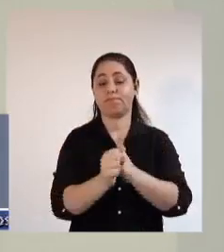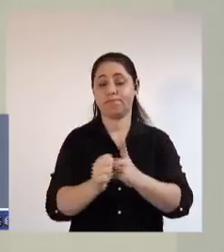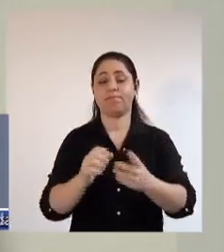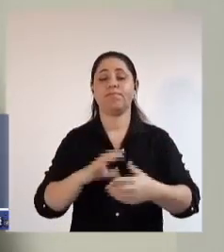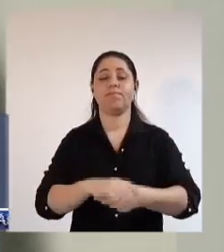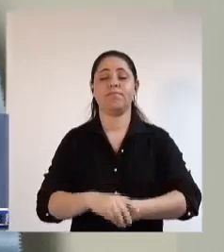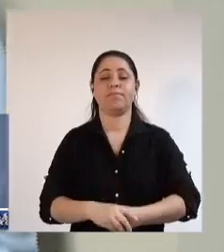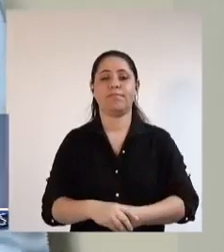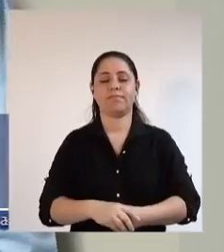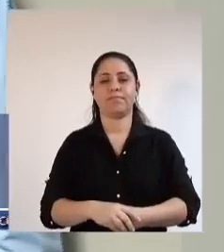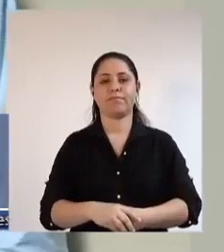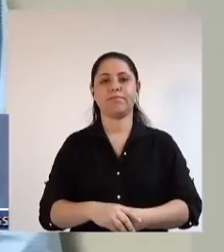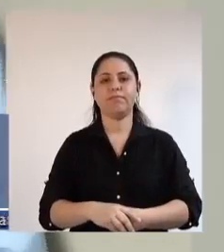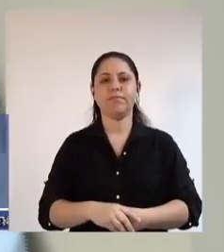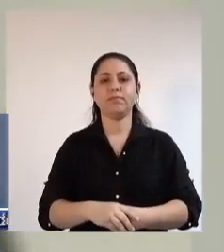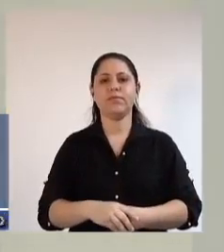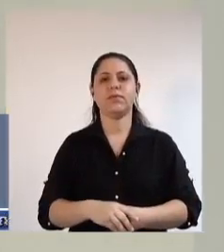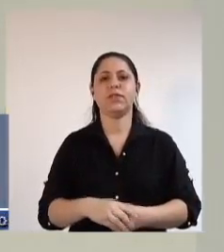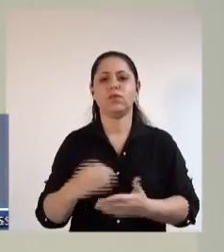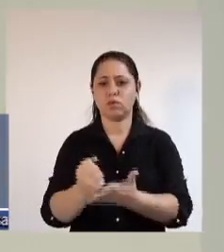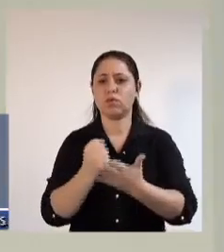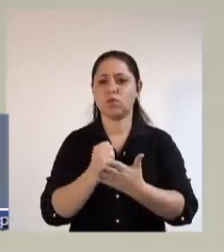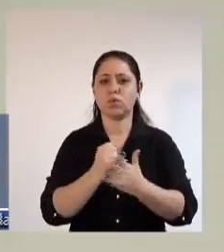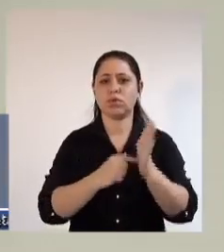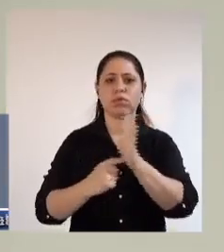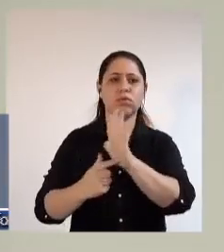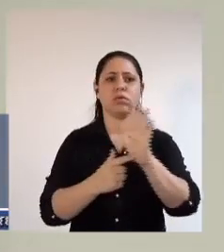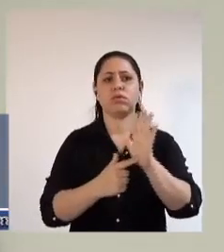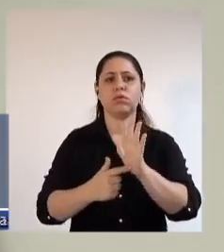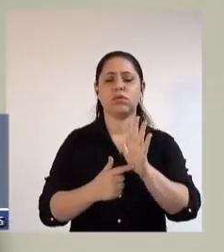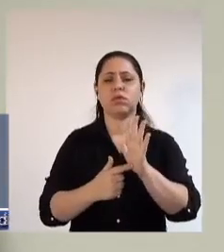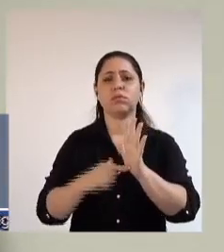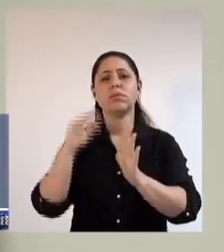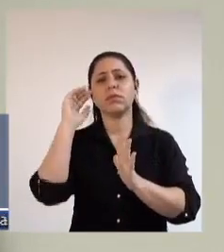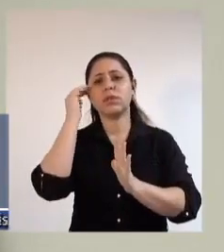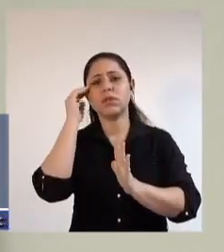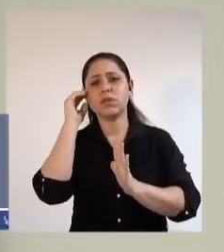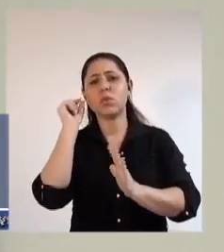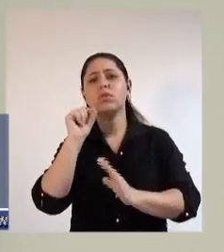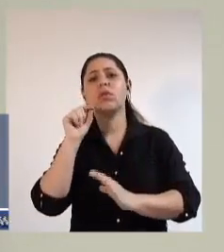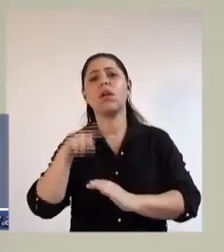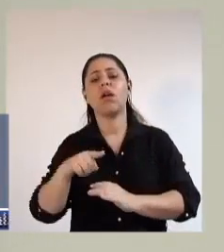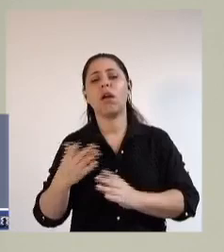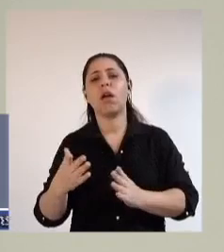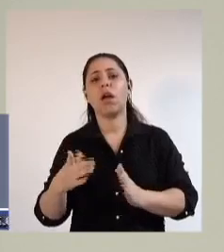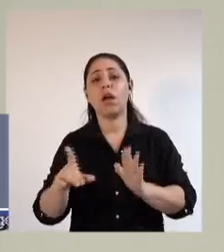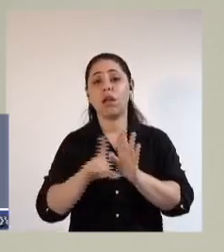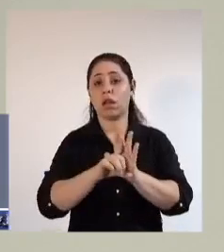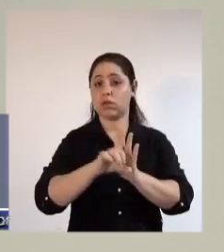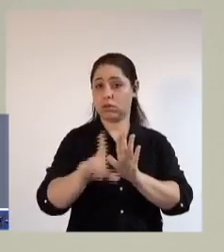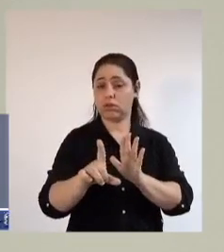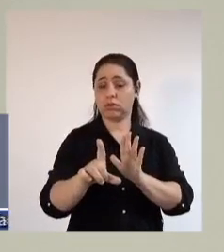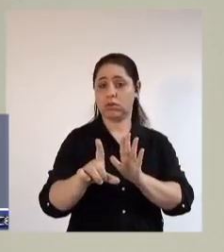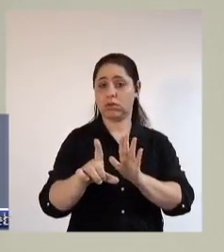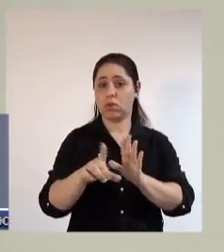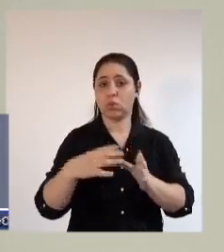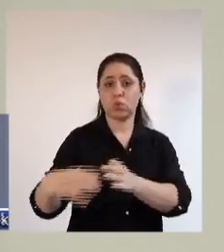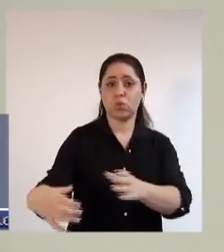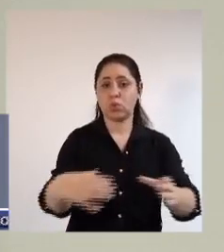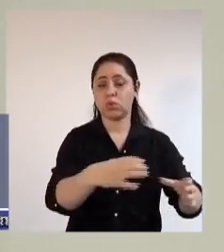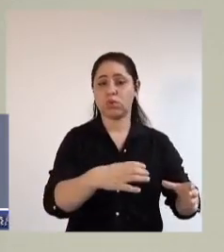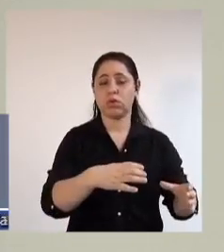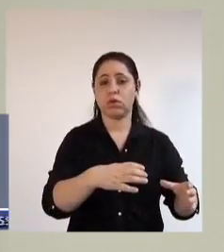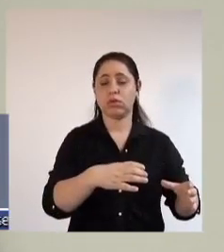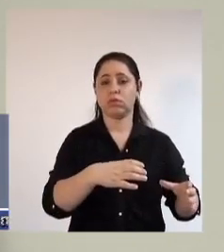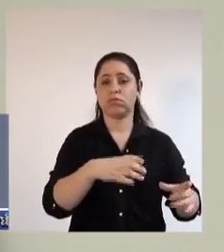então eu vou trazer para vocês aqui para que nós possamos entender um pouquinho do que é a legislação da unidade de conservação os